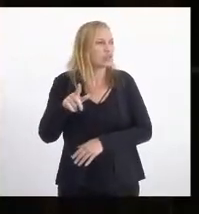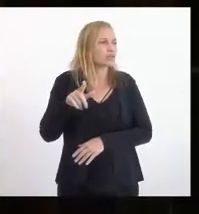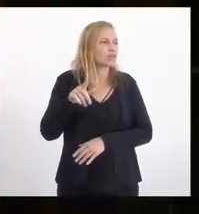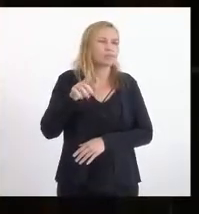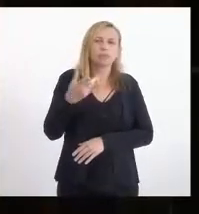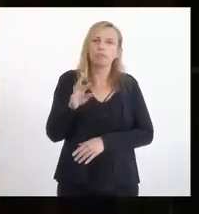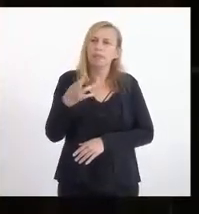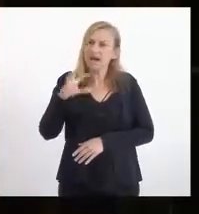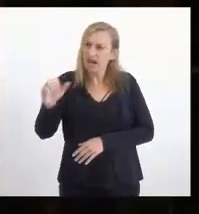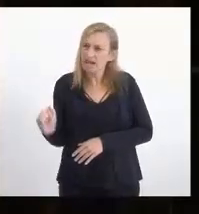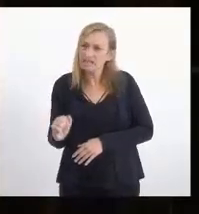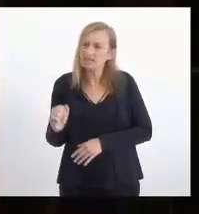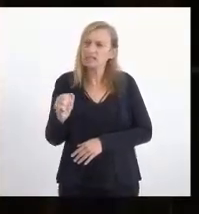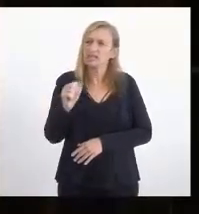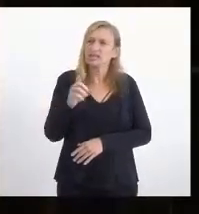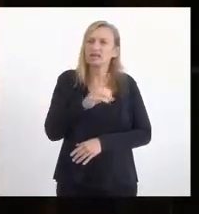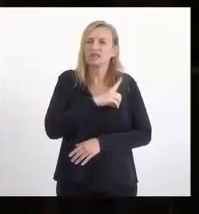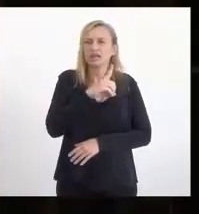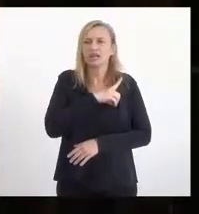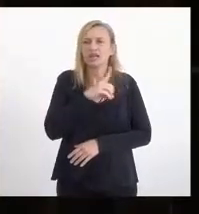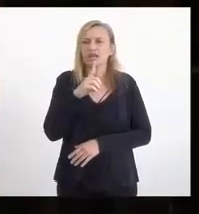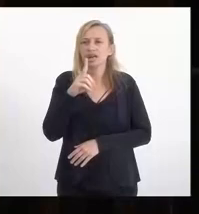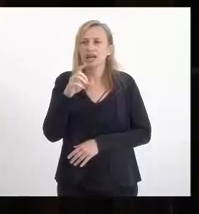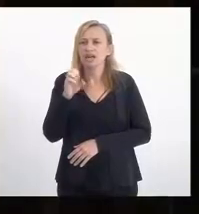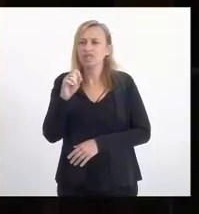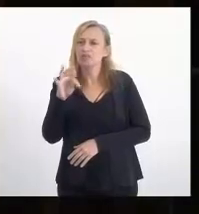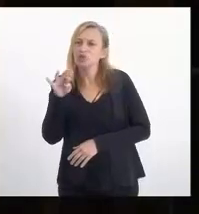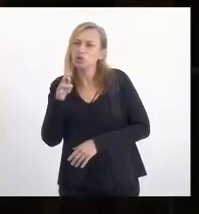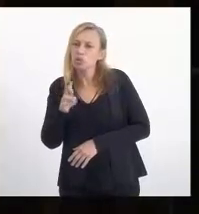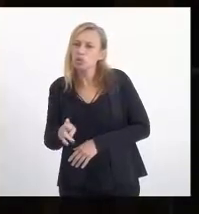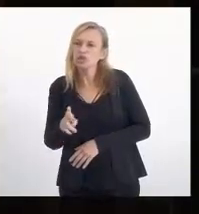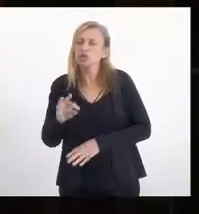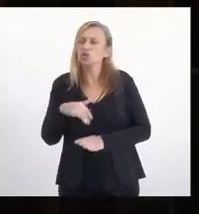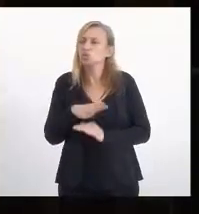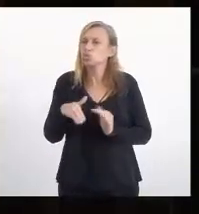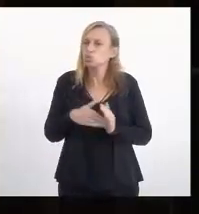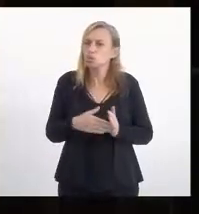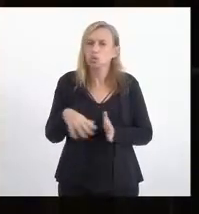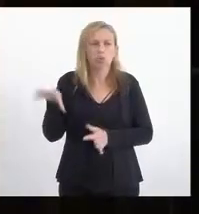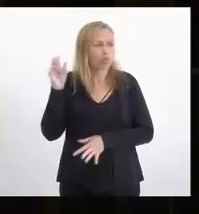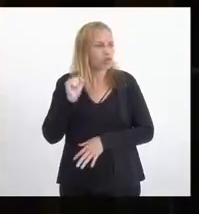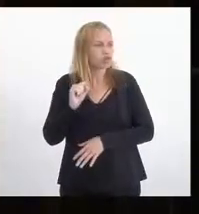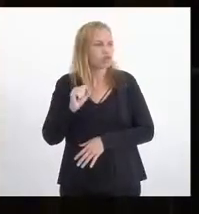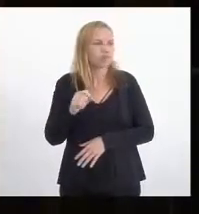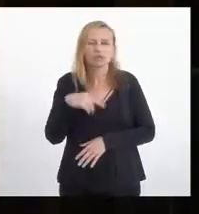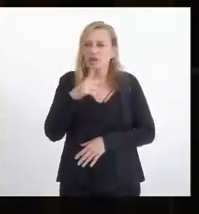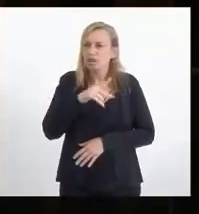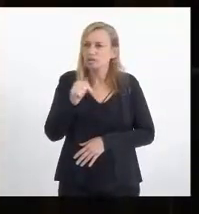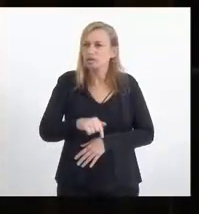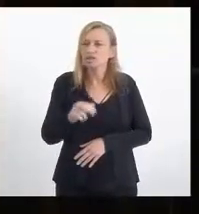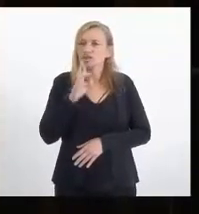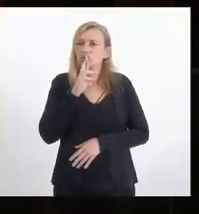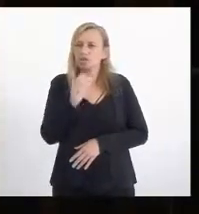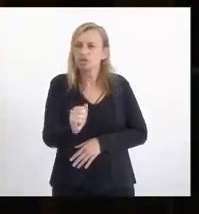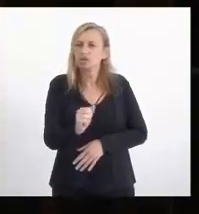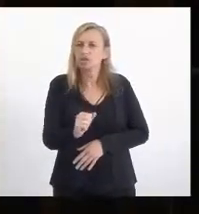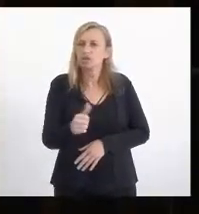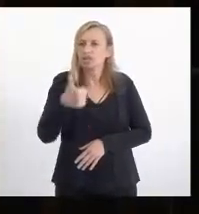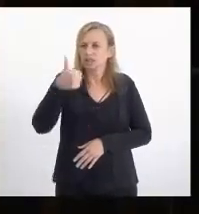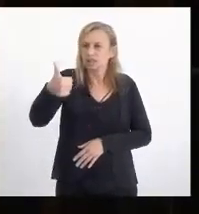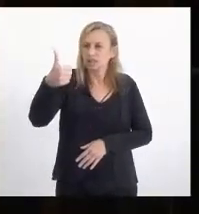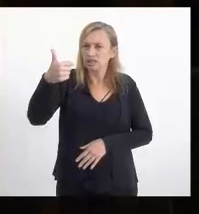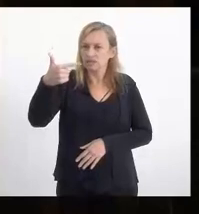praças Delegados e inspetores todos são ouvidos é como nós fizemos aqui Rodrigo teve